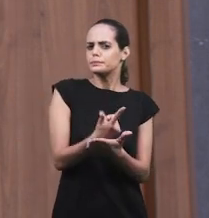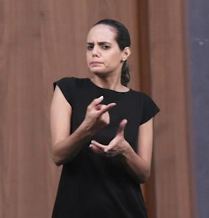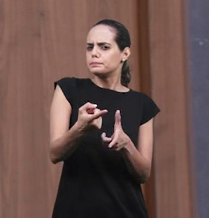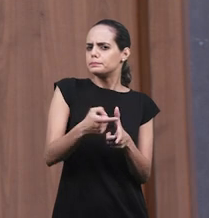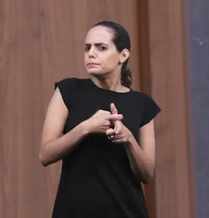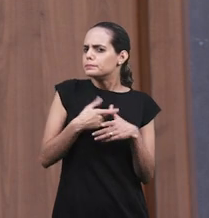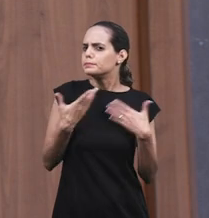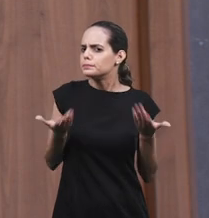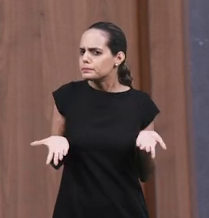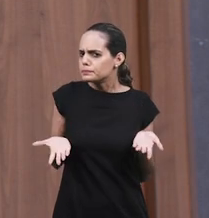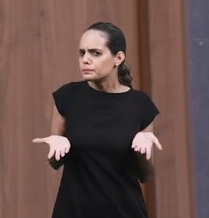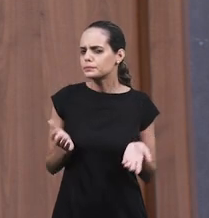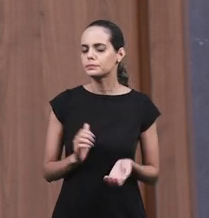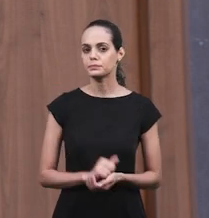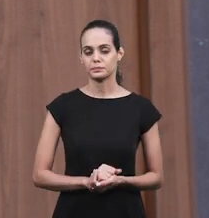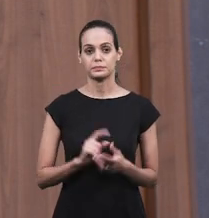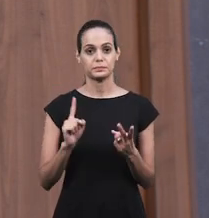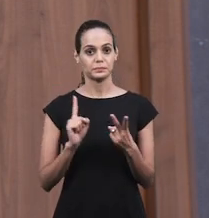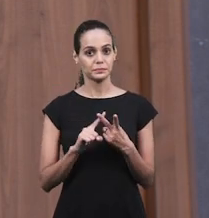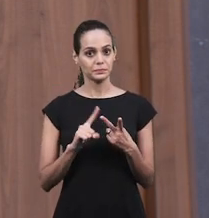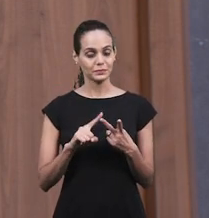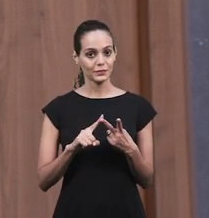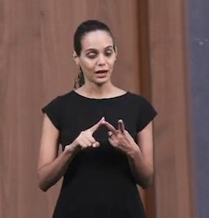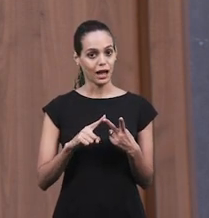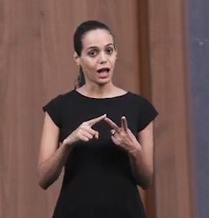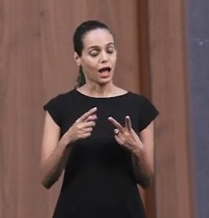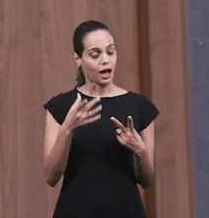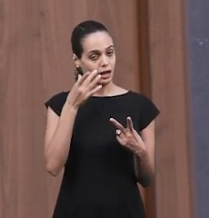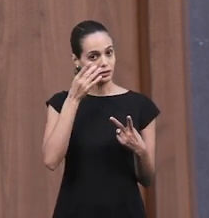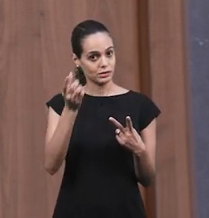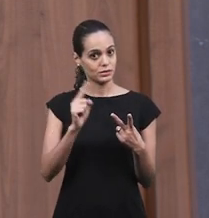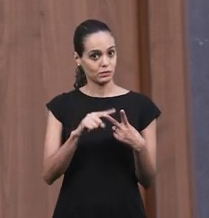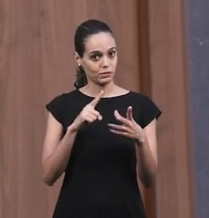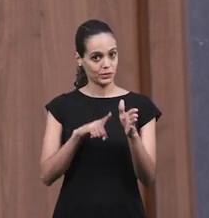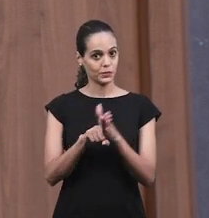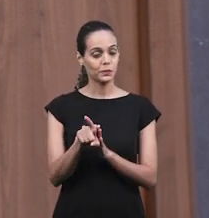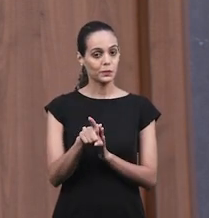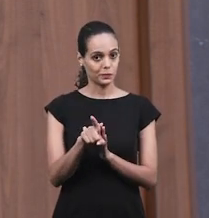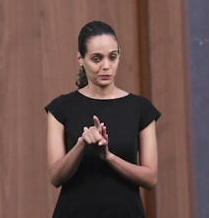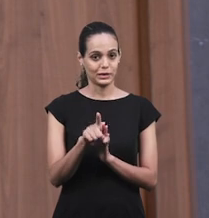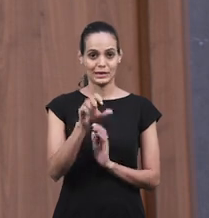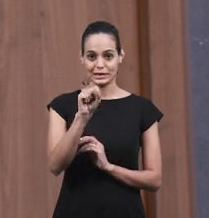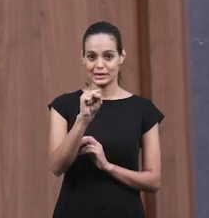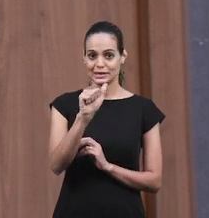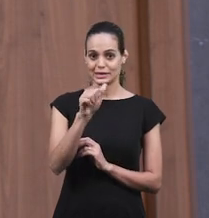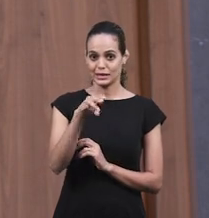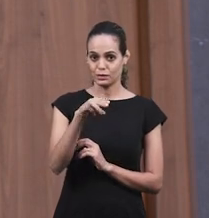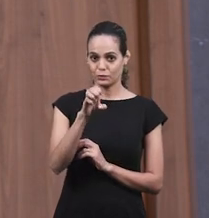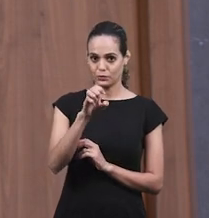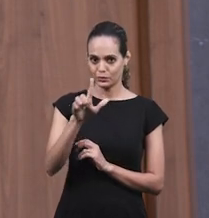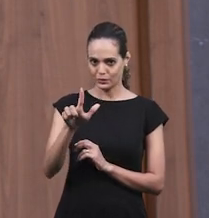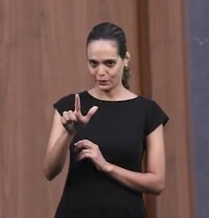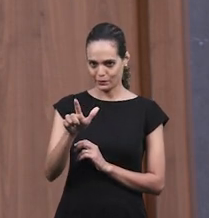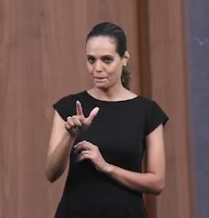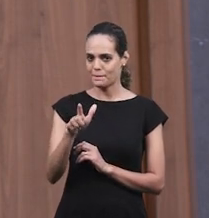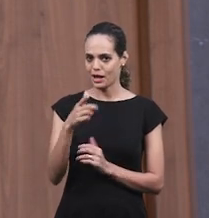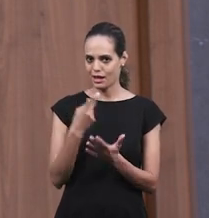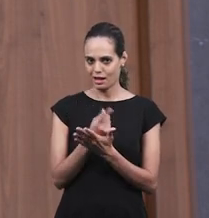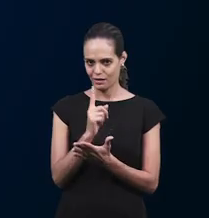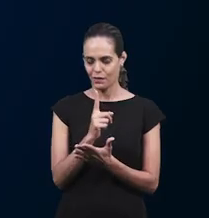você, José Samuel, você vai prestar bem atenção à pergunta que vai ser feita para você não errar, está